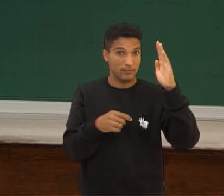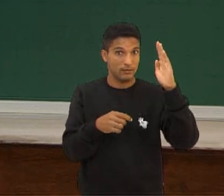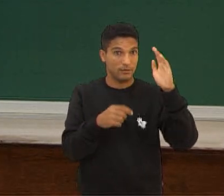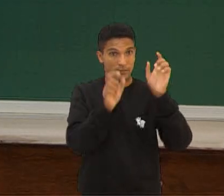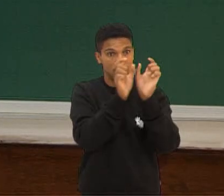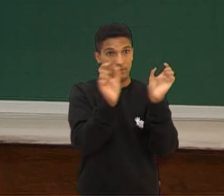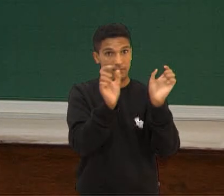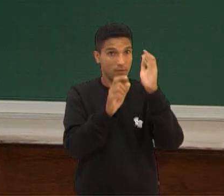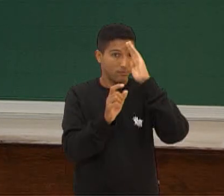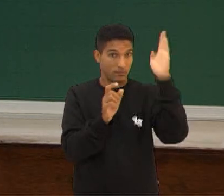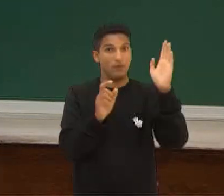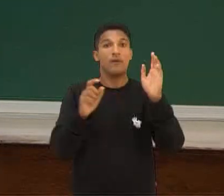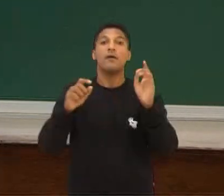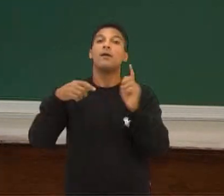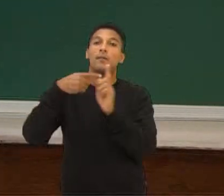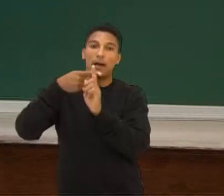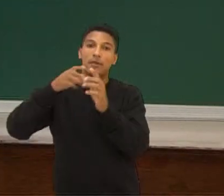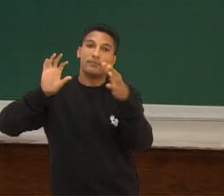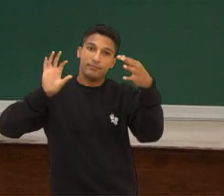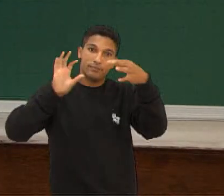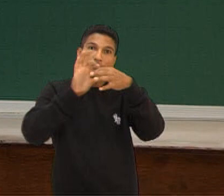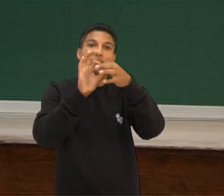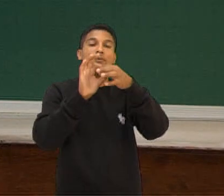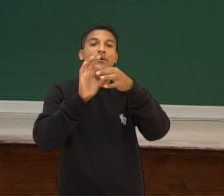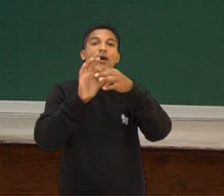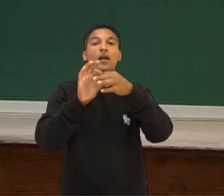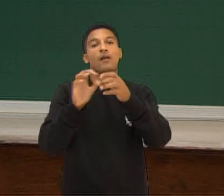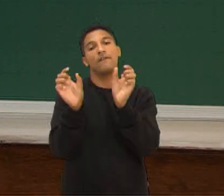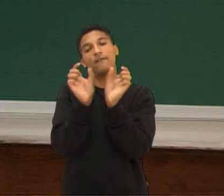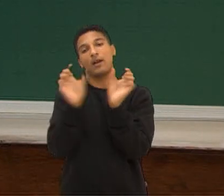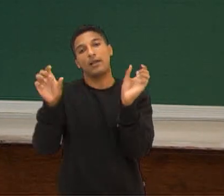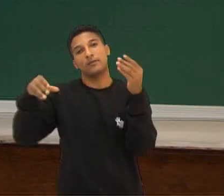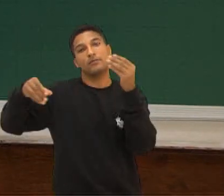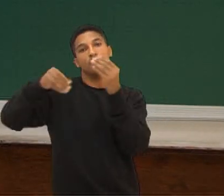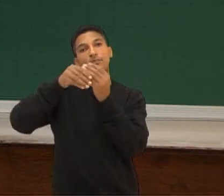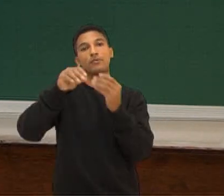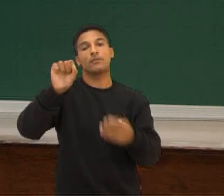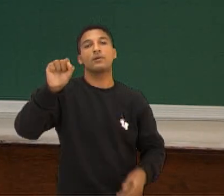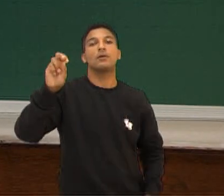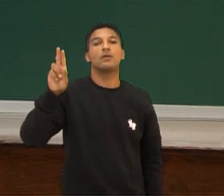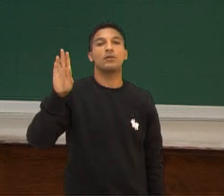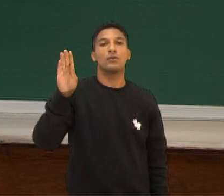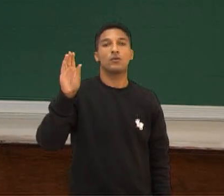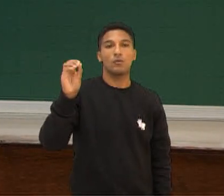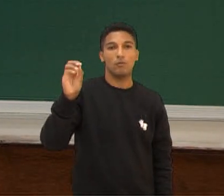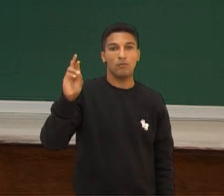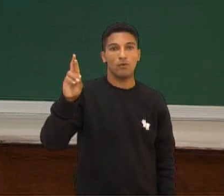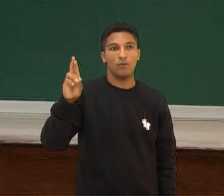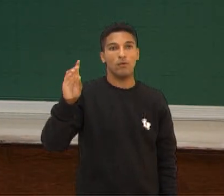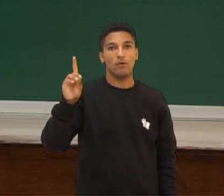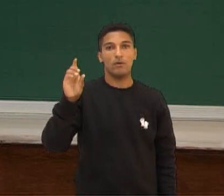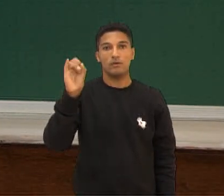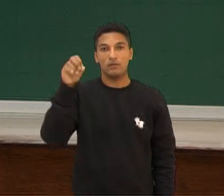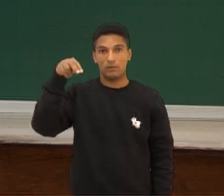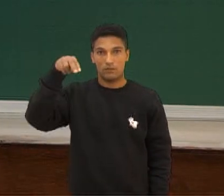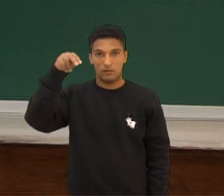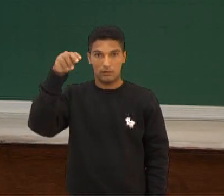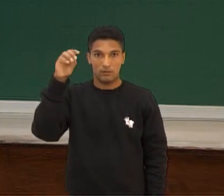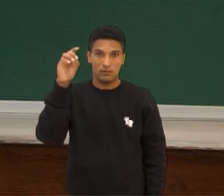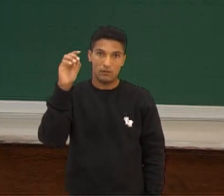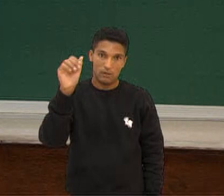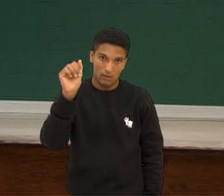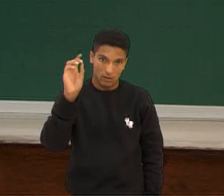a subordinada para que eu possa então entender o enunciado. Aí eu vou verificar, né, através do